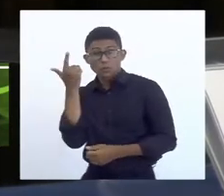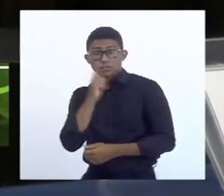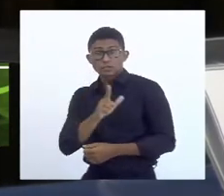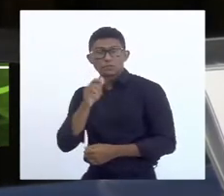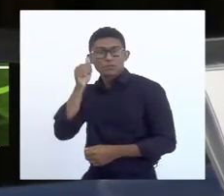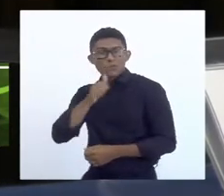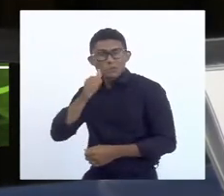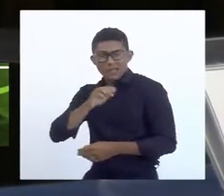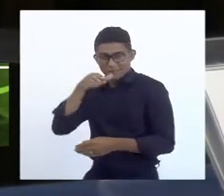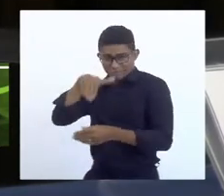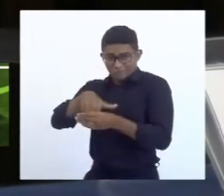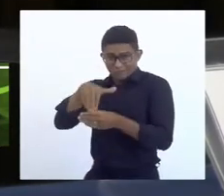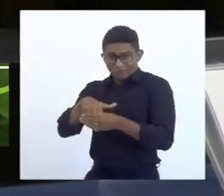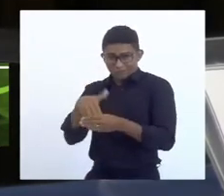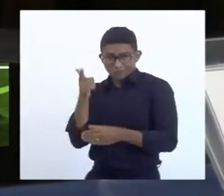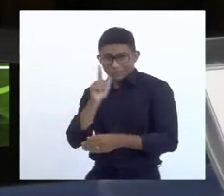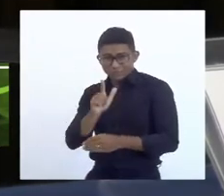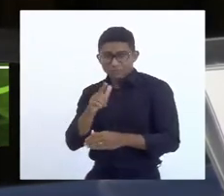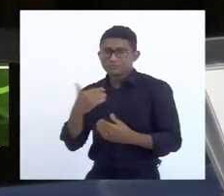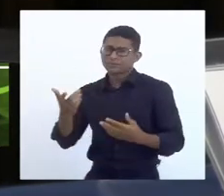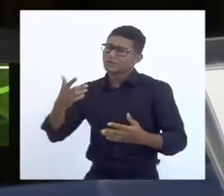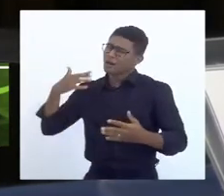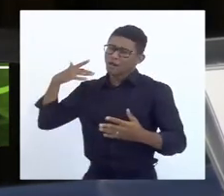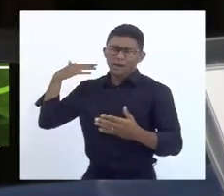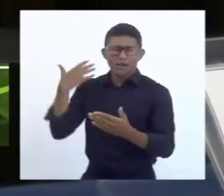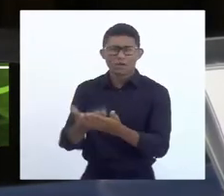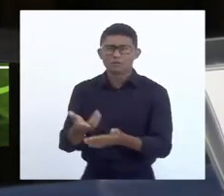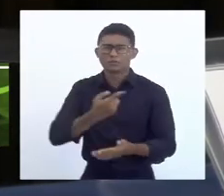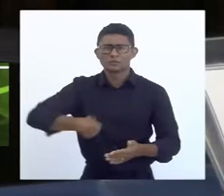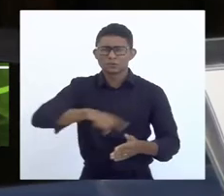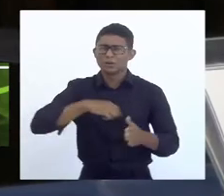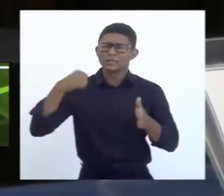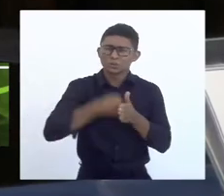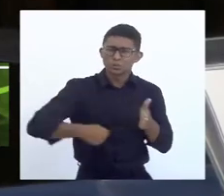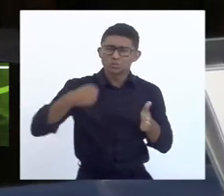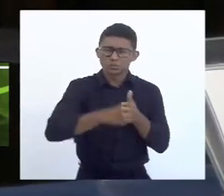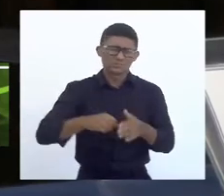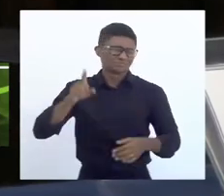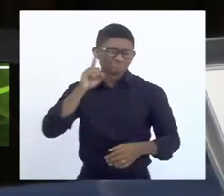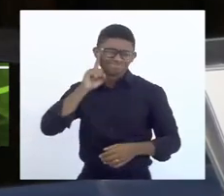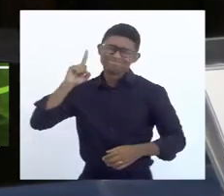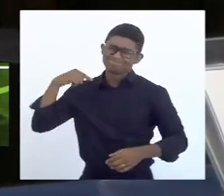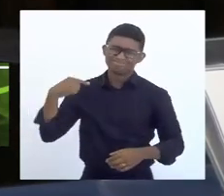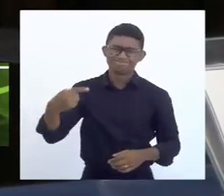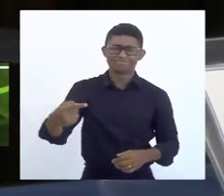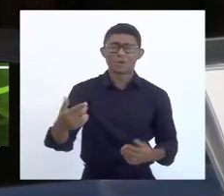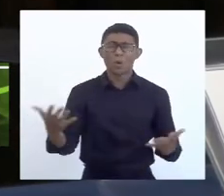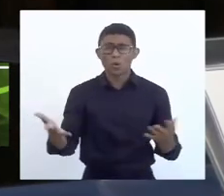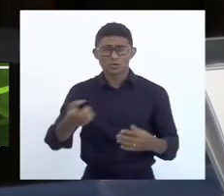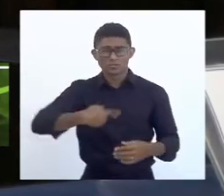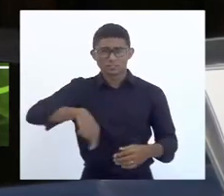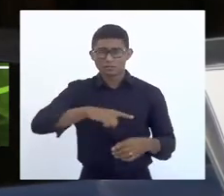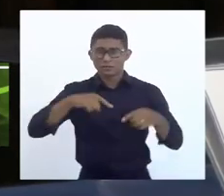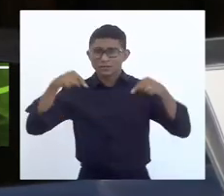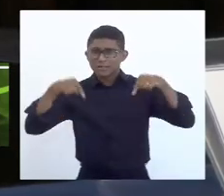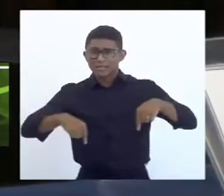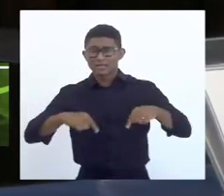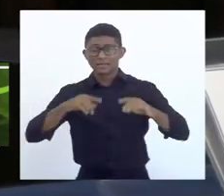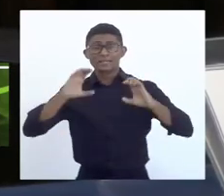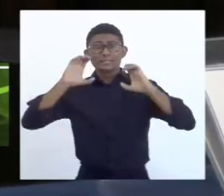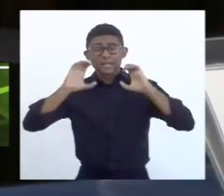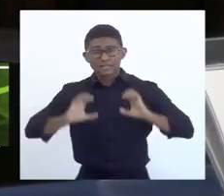uma luta constante e diária. E hoje estamos aqui, enquanto parlamentares, enquanto